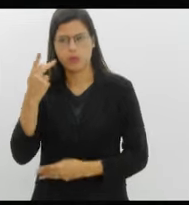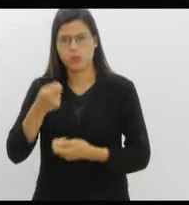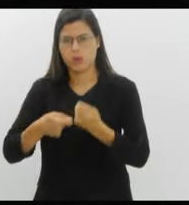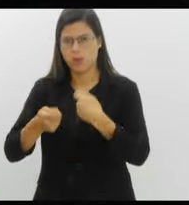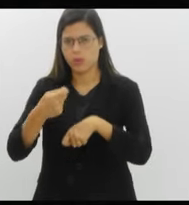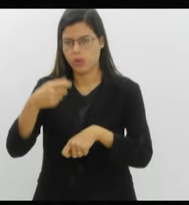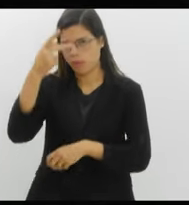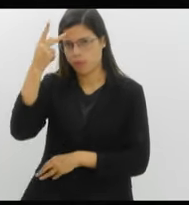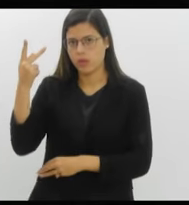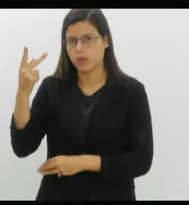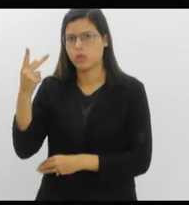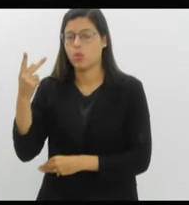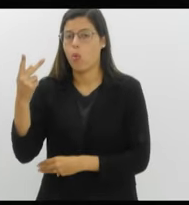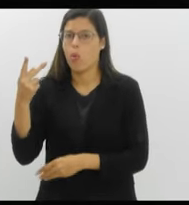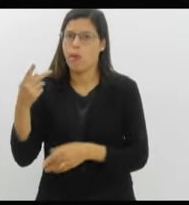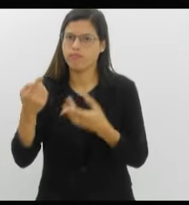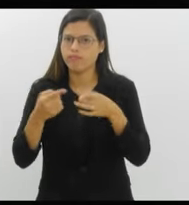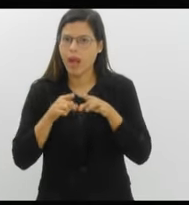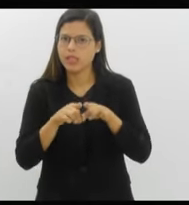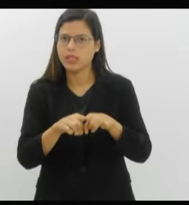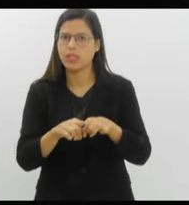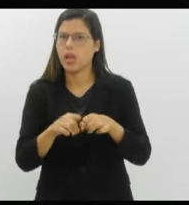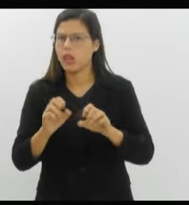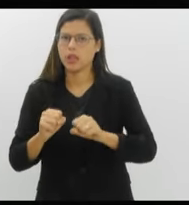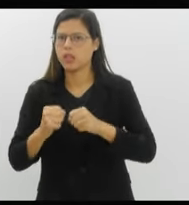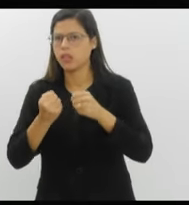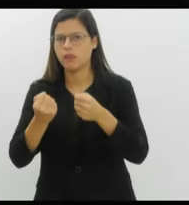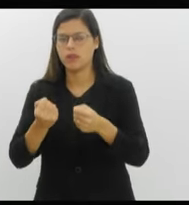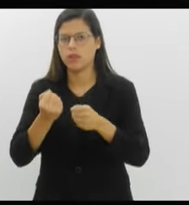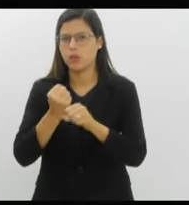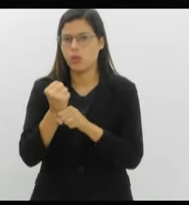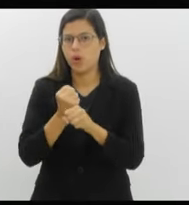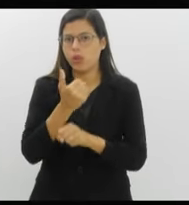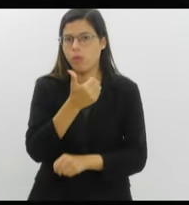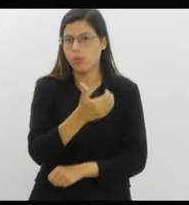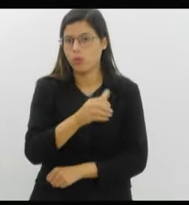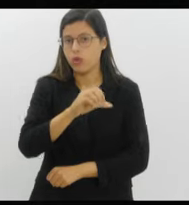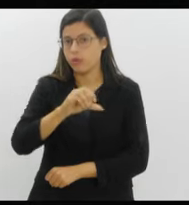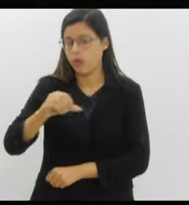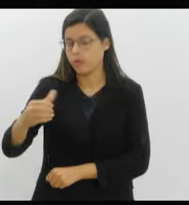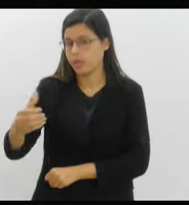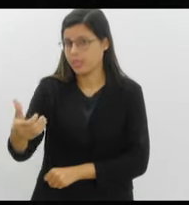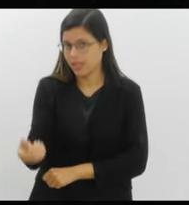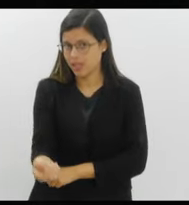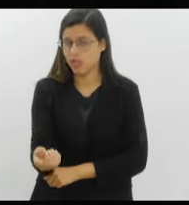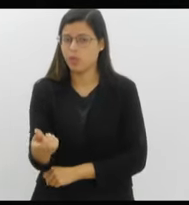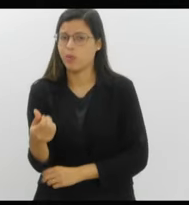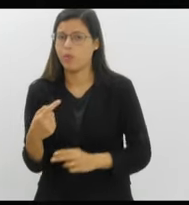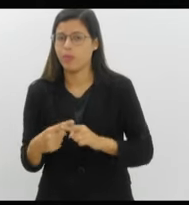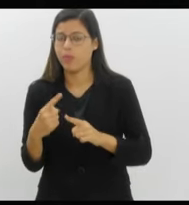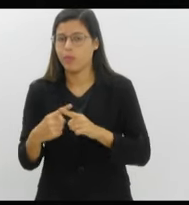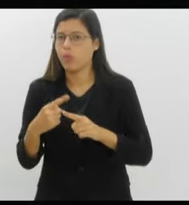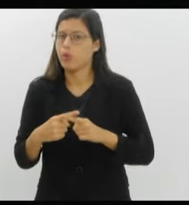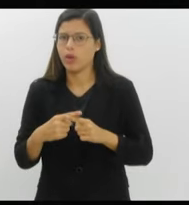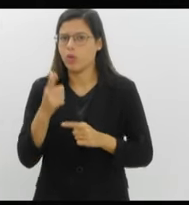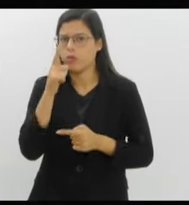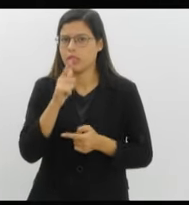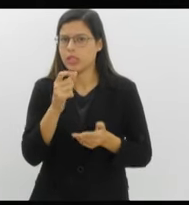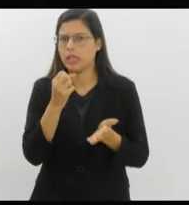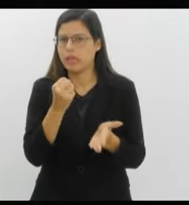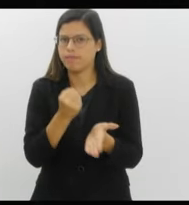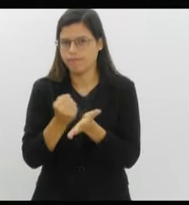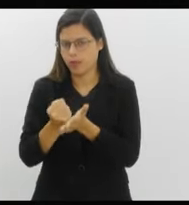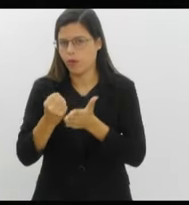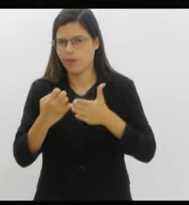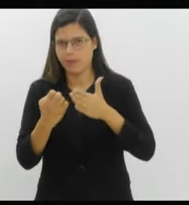estava do lado da Conser, defendendo ela desde 1996, porque ela está sentada nessa concessão, sem cuidar